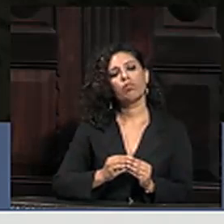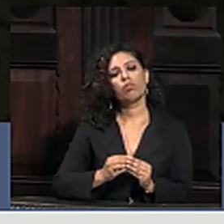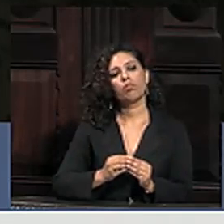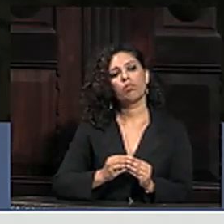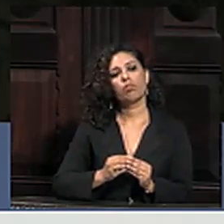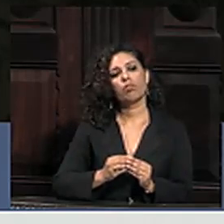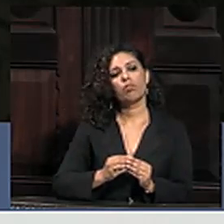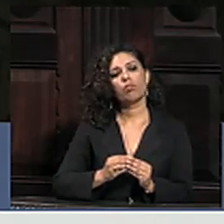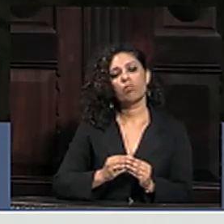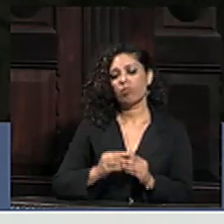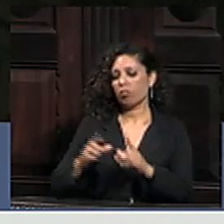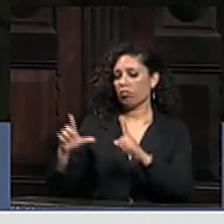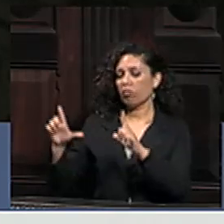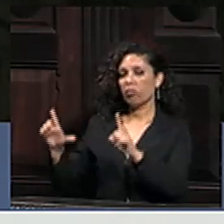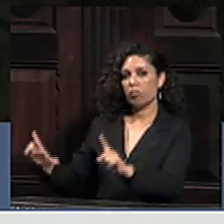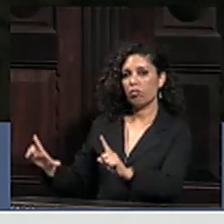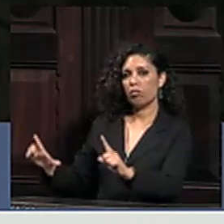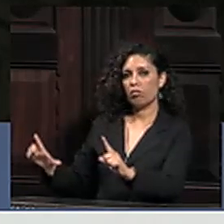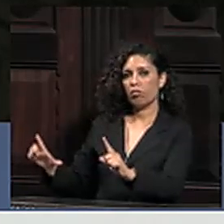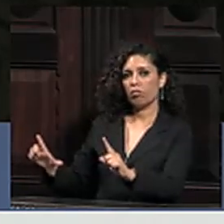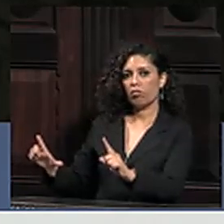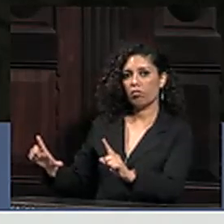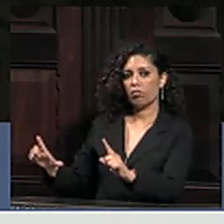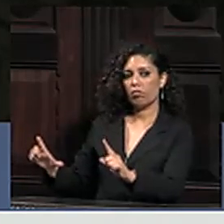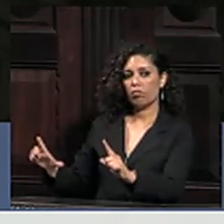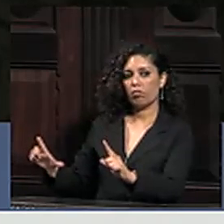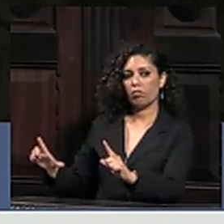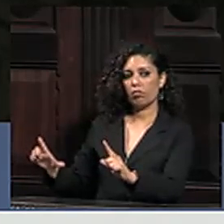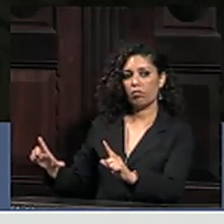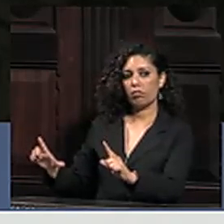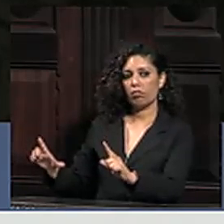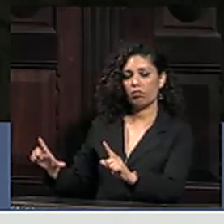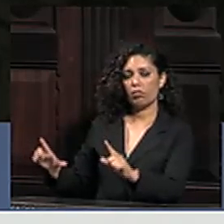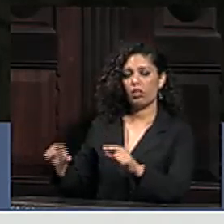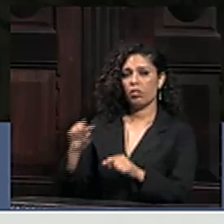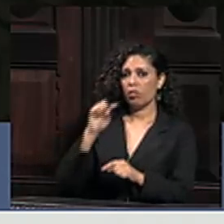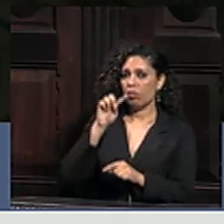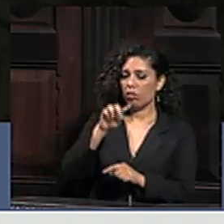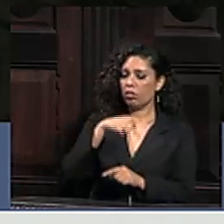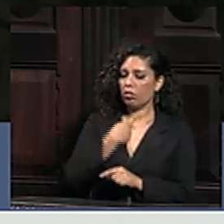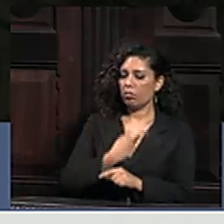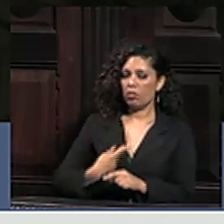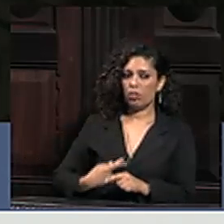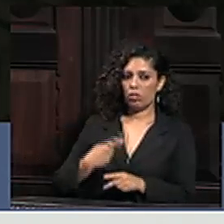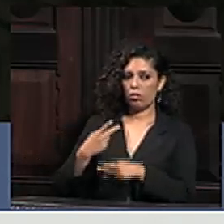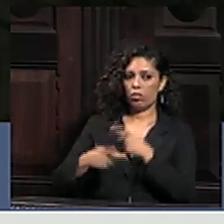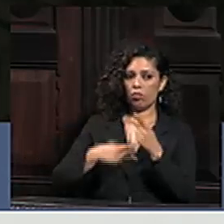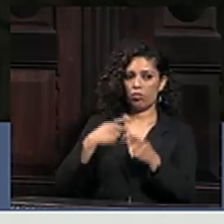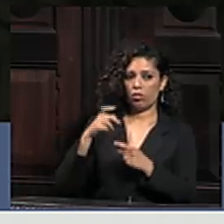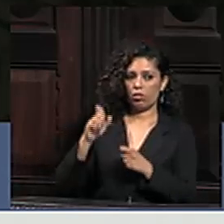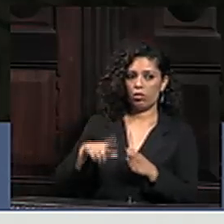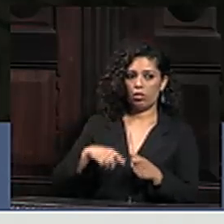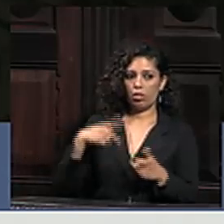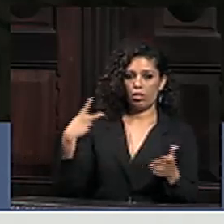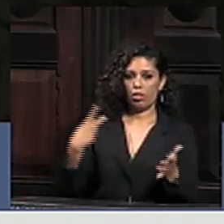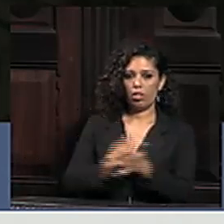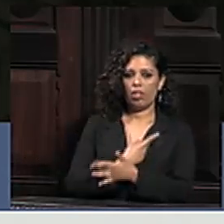ao diploma. Vossa Excelência é contra gastar uma folha de